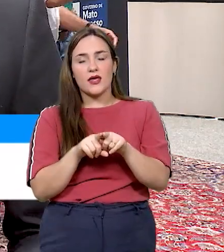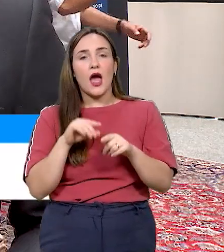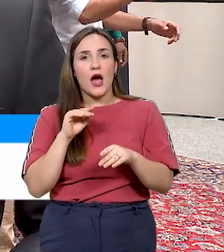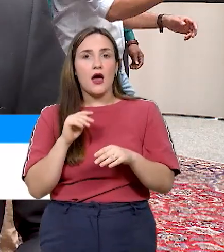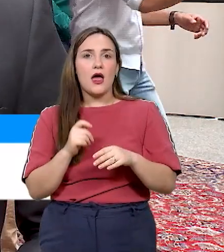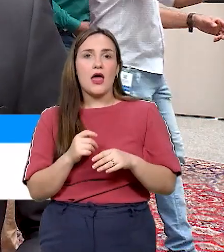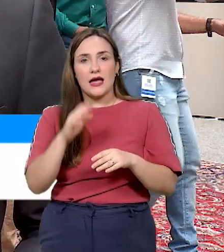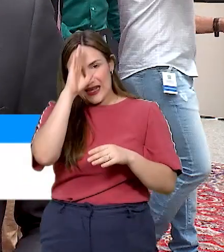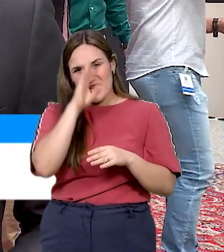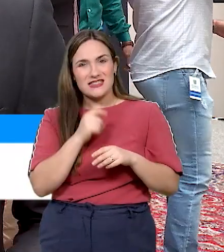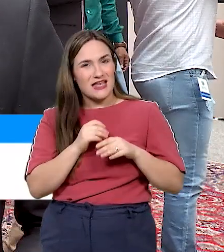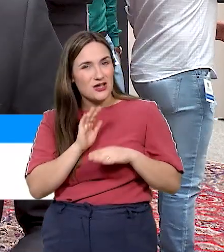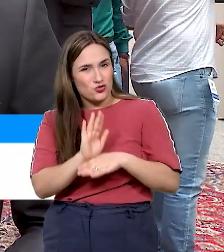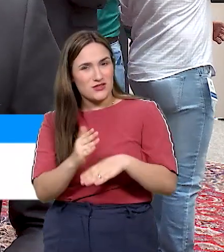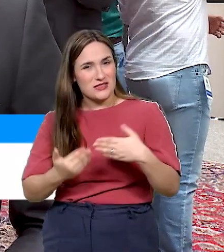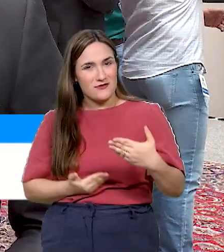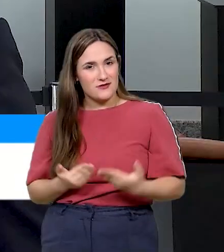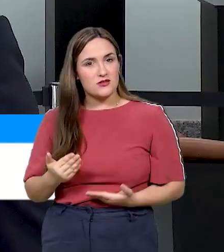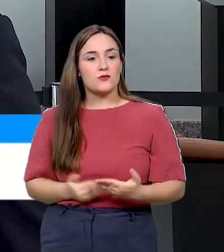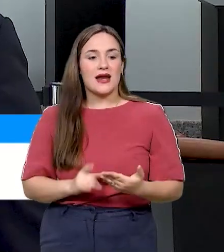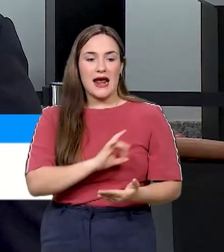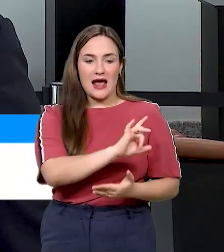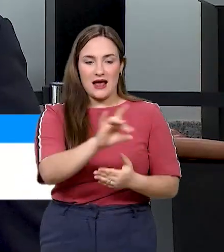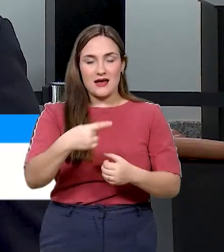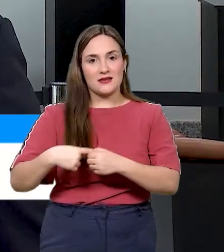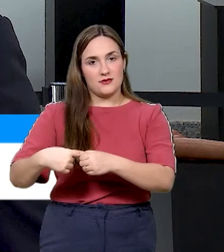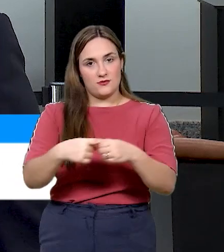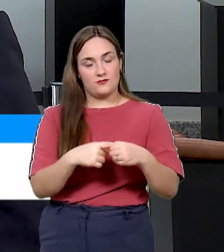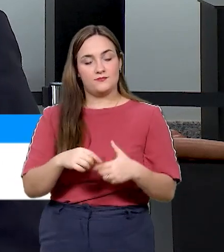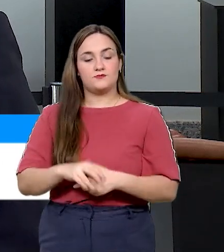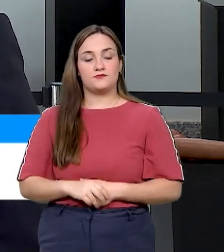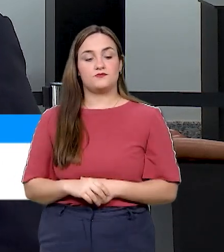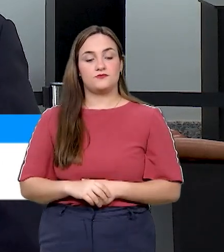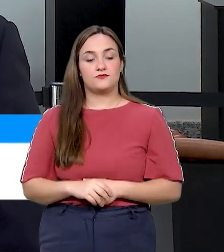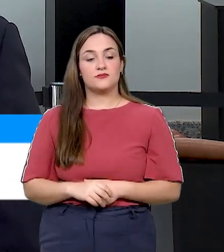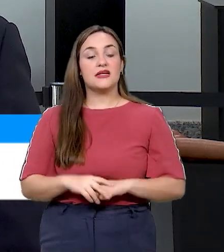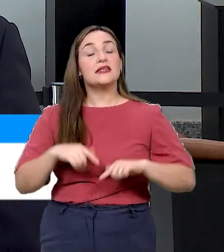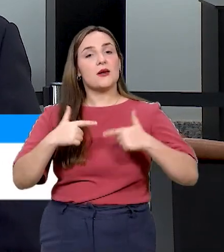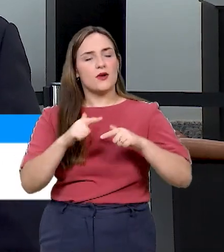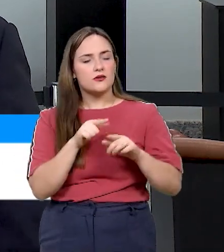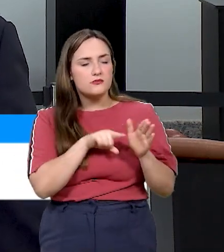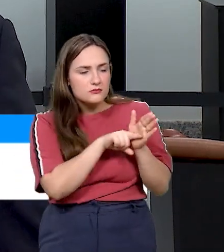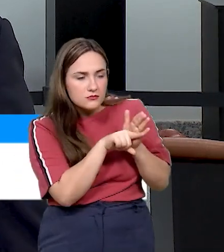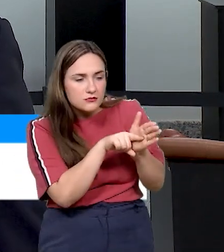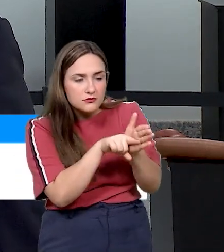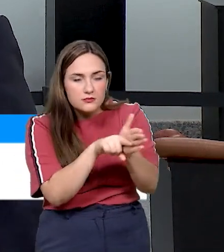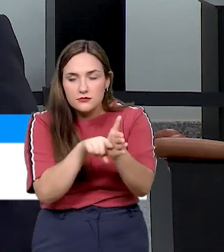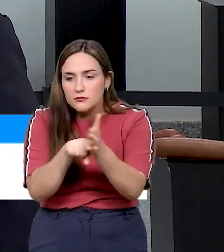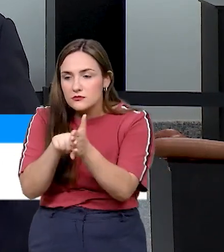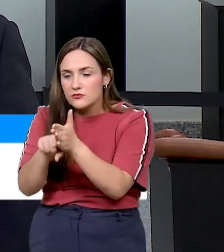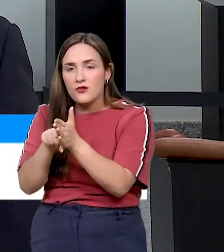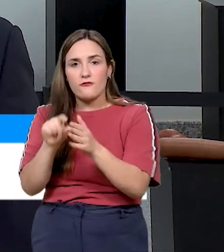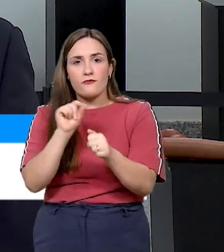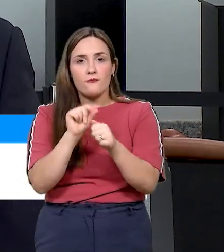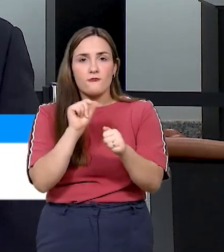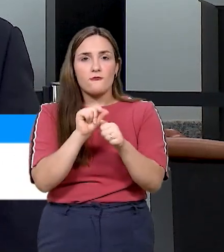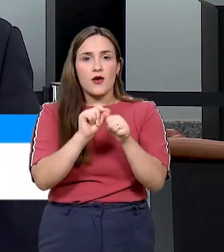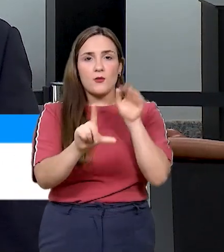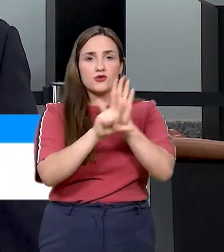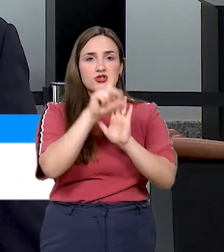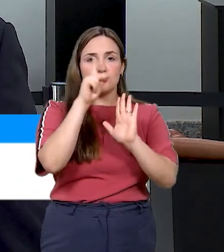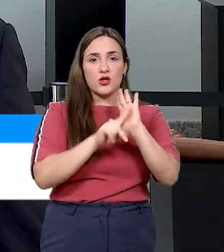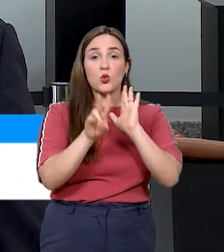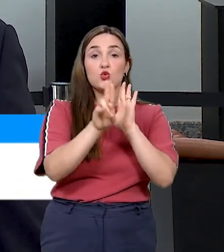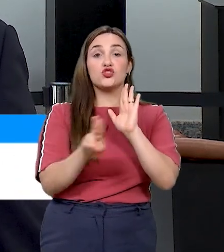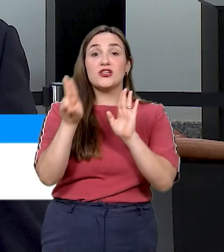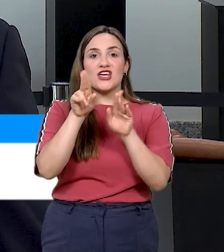e instituições dos municípios do estado. A gente trabalha do ponto de vista legislativo, fazendo o reconhecimento de utilidade pública